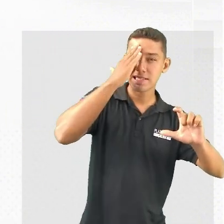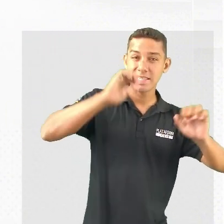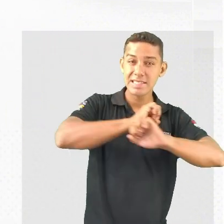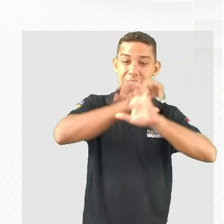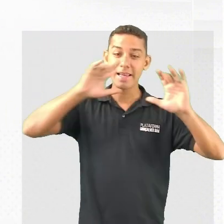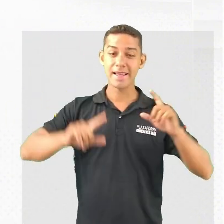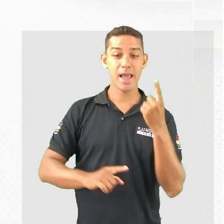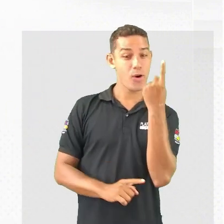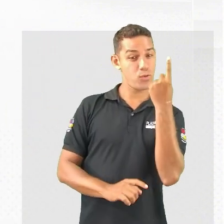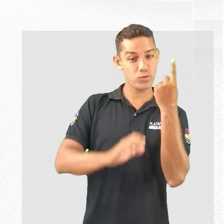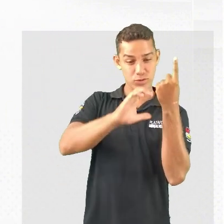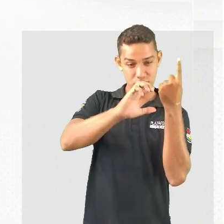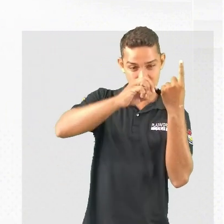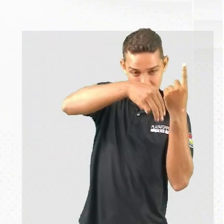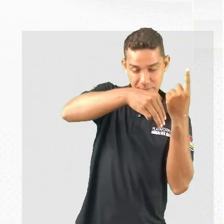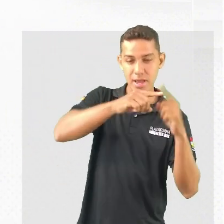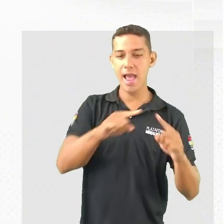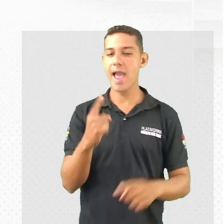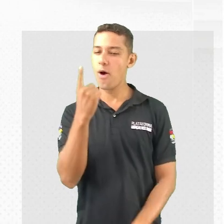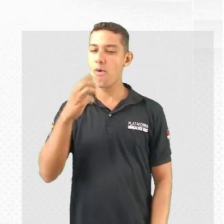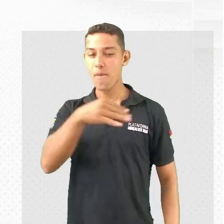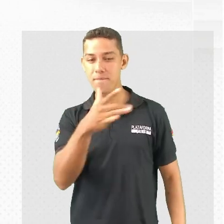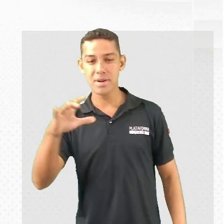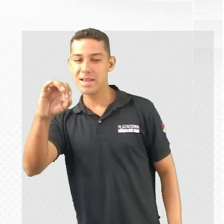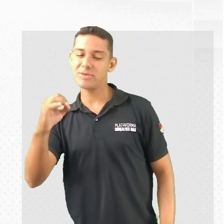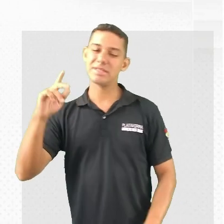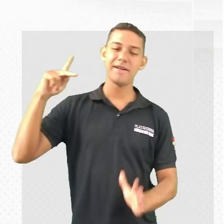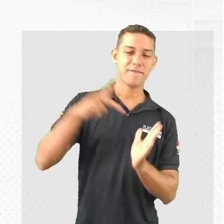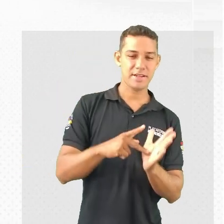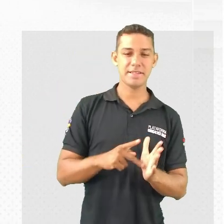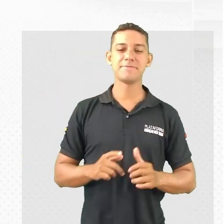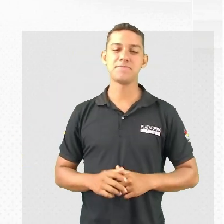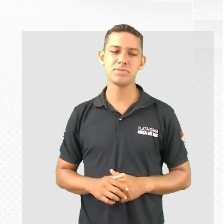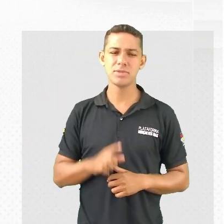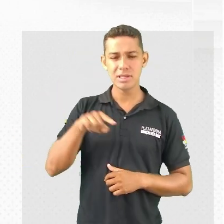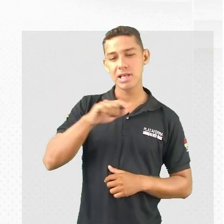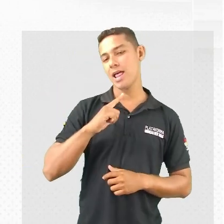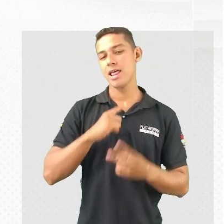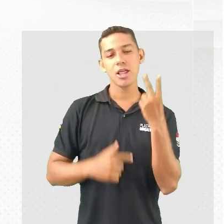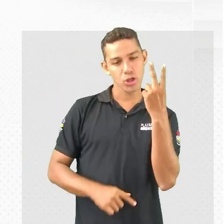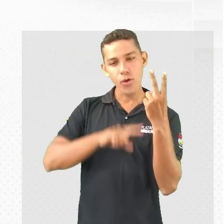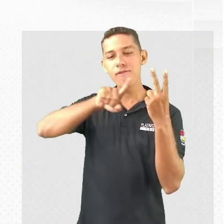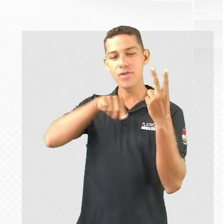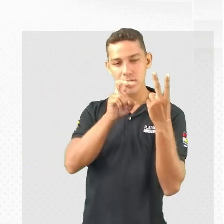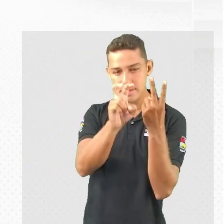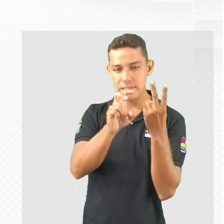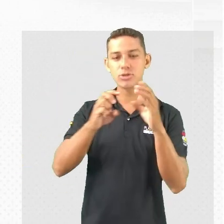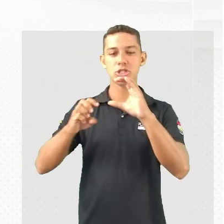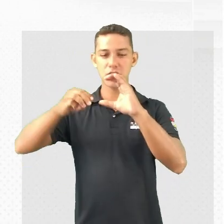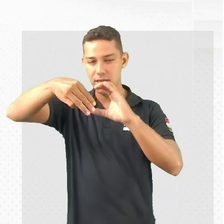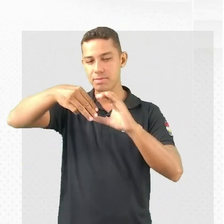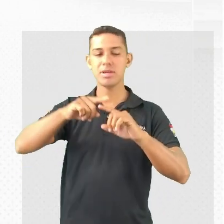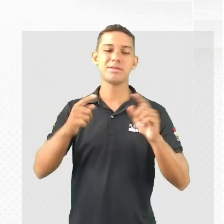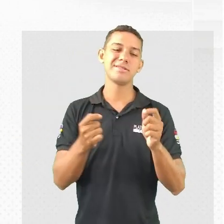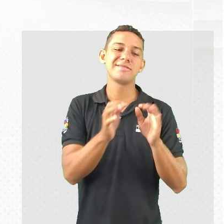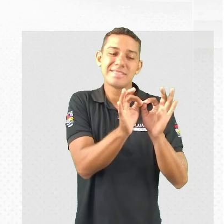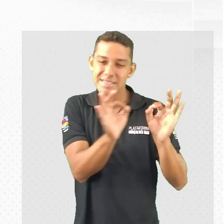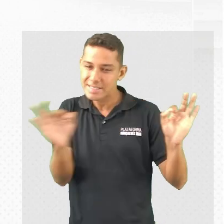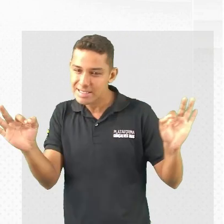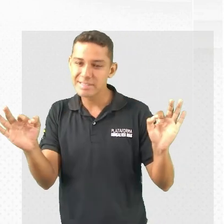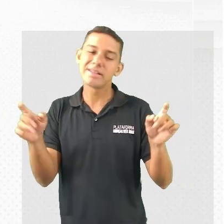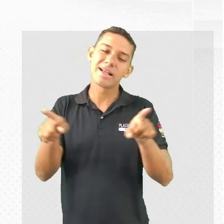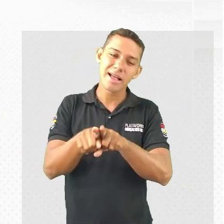centímetro no desenho é 1 milhão de centímetros na realidade. Se você tem 2,5 centímetros, então para saber a distância real